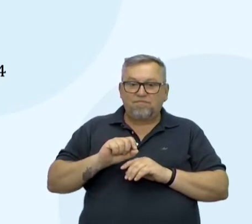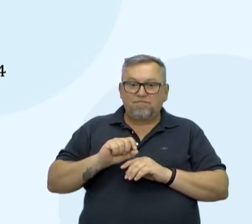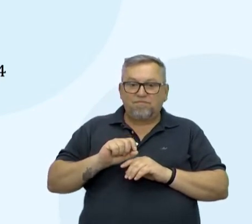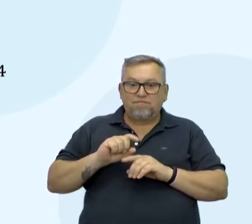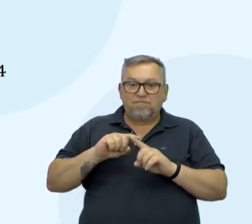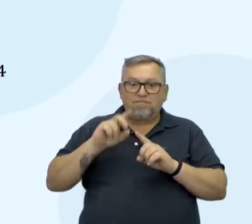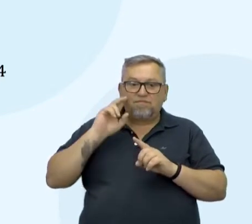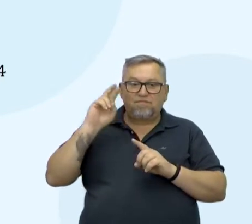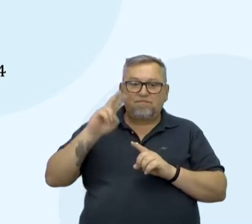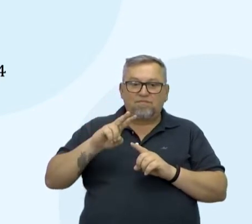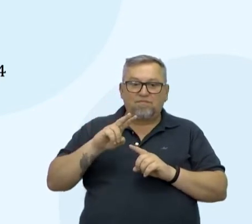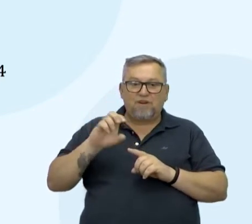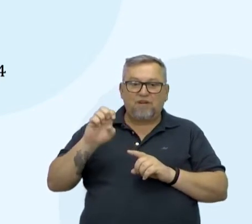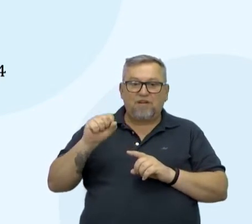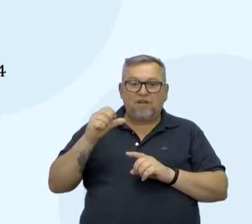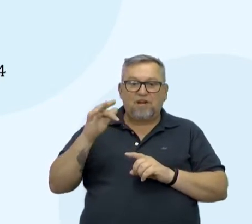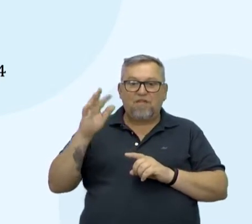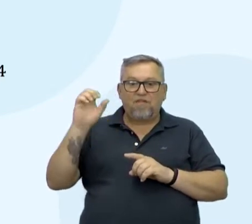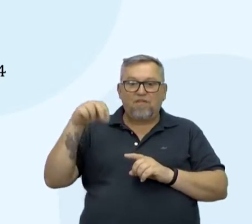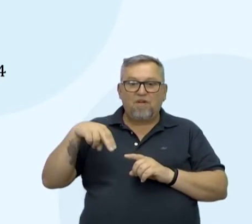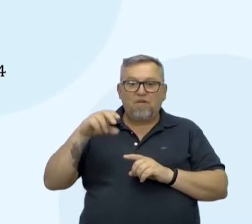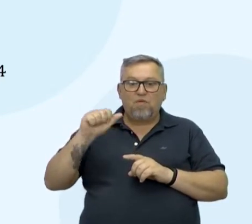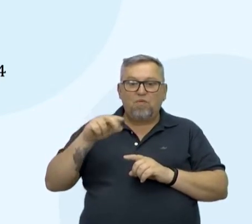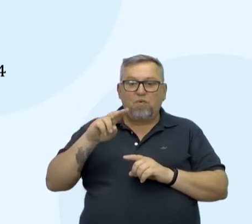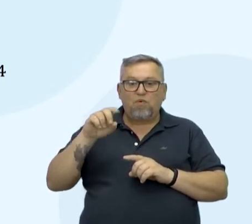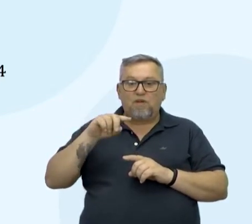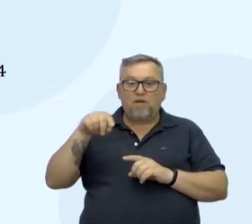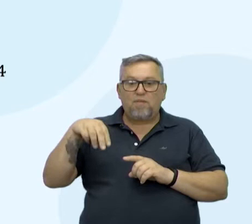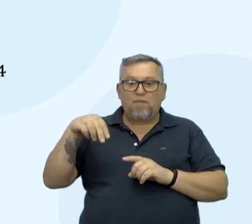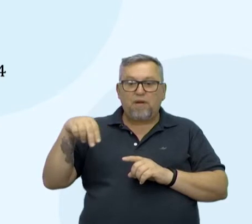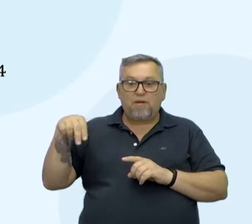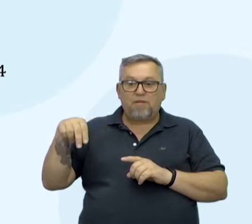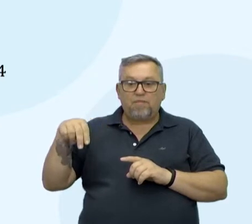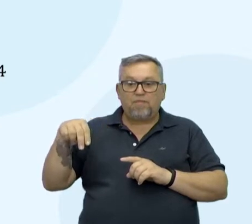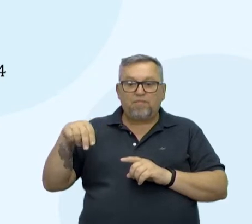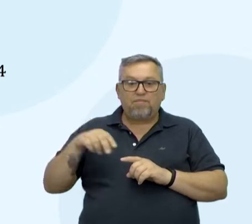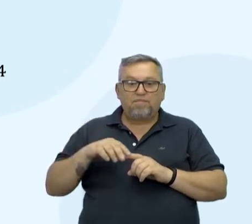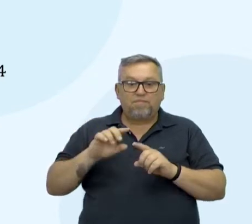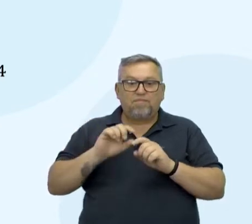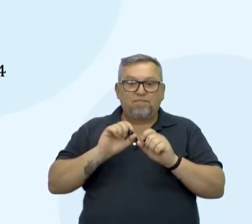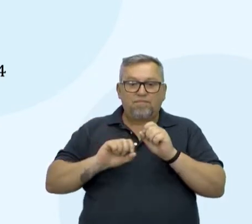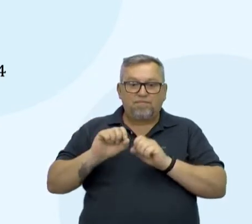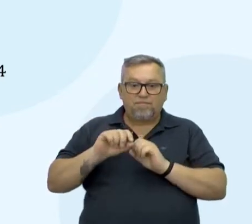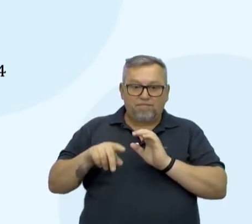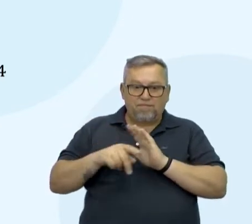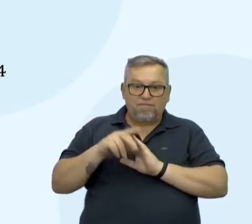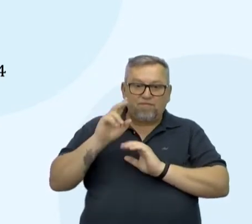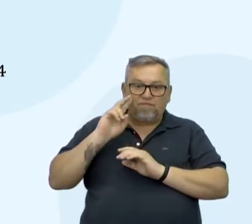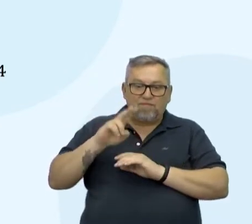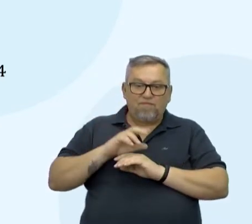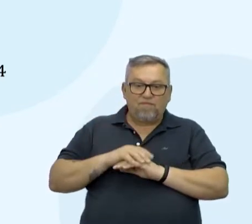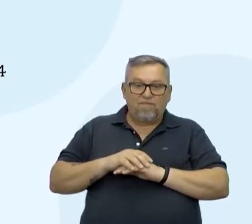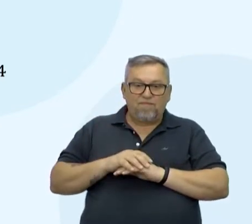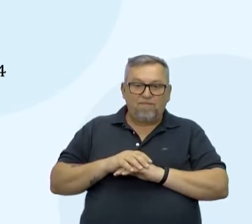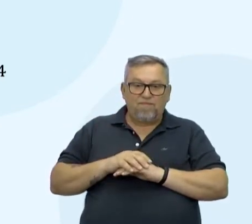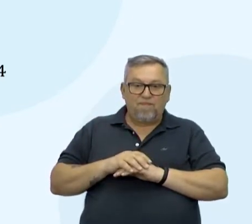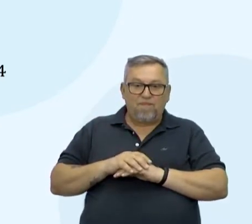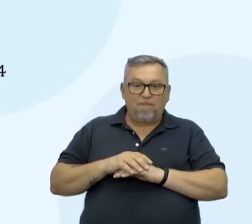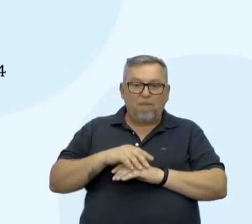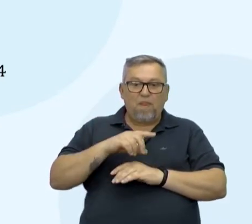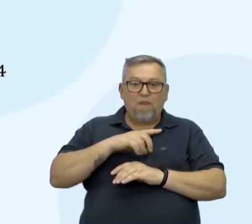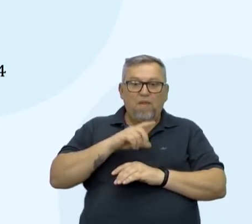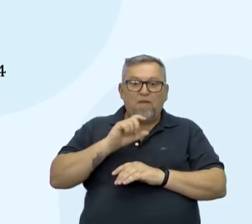de Stefan Boltzmann. Tá aí, ó. Então, a energia emitida, aqui no caso, pelo Sol. Se você tem aqui